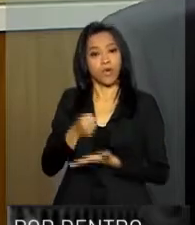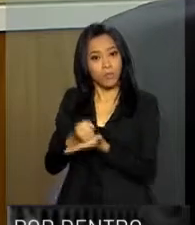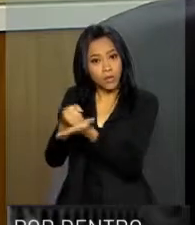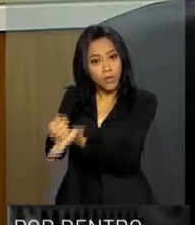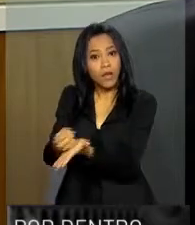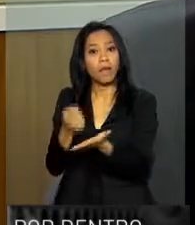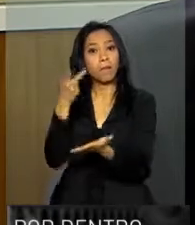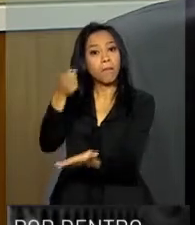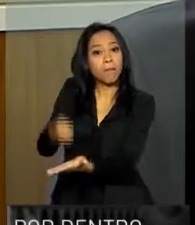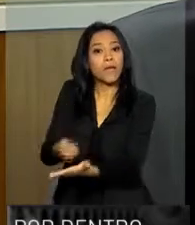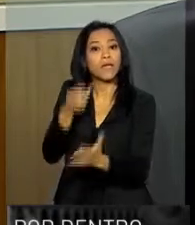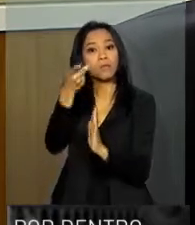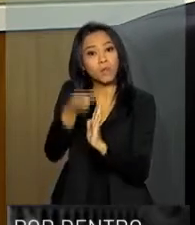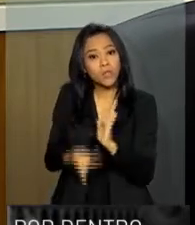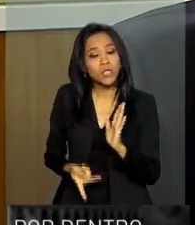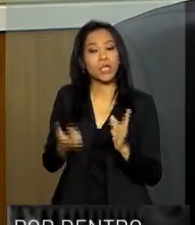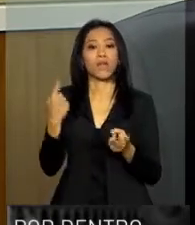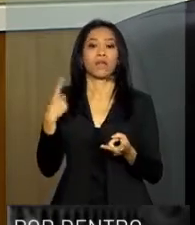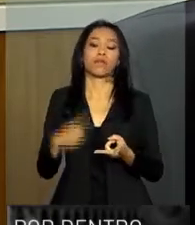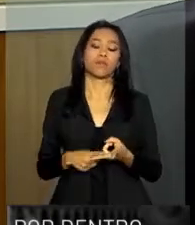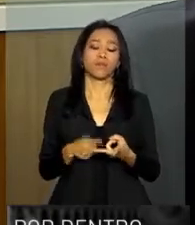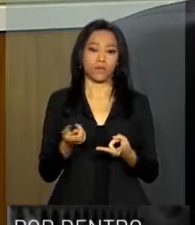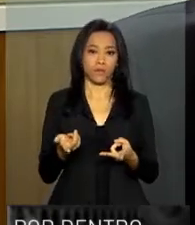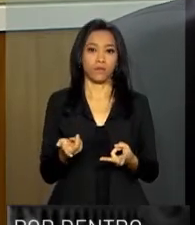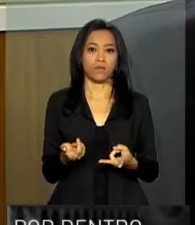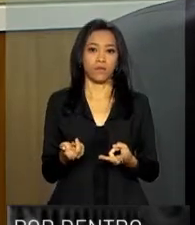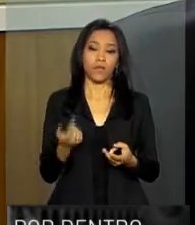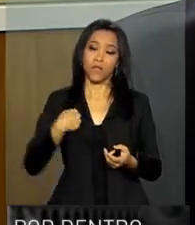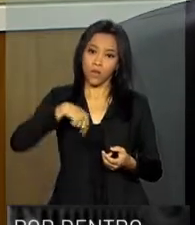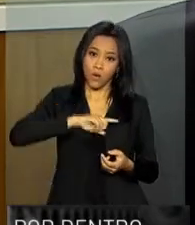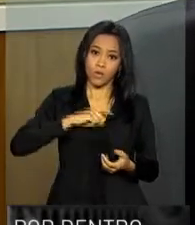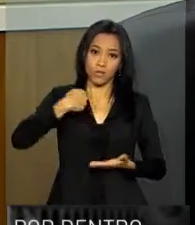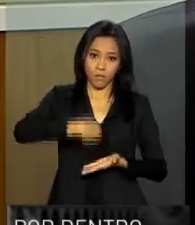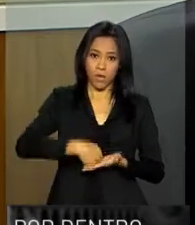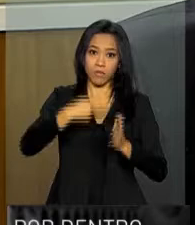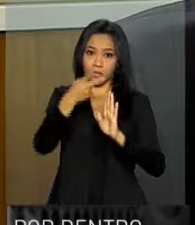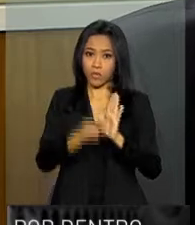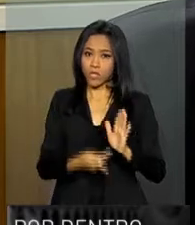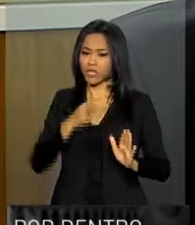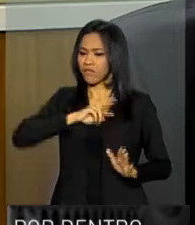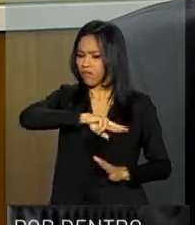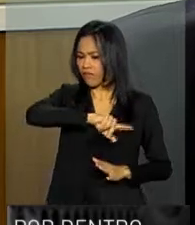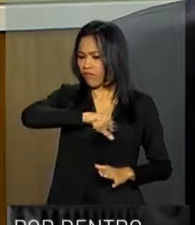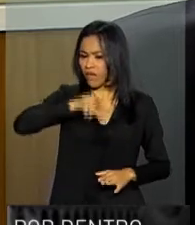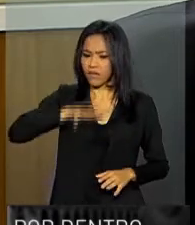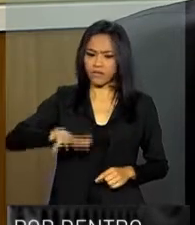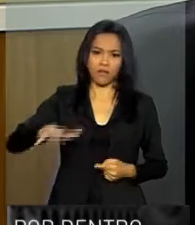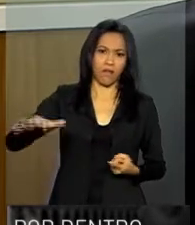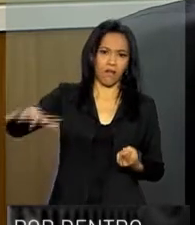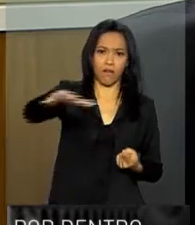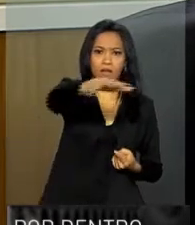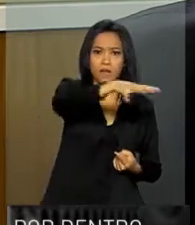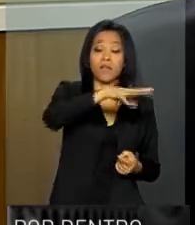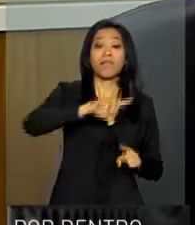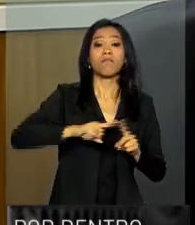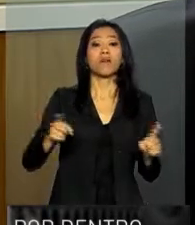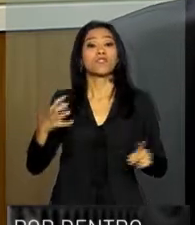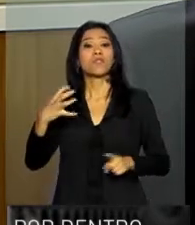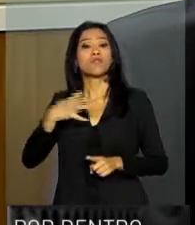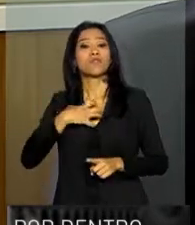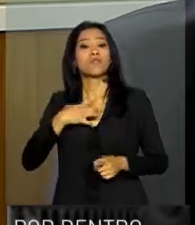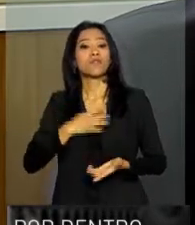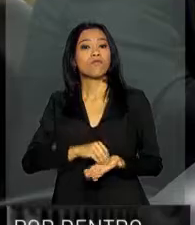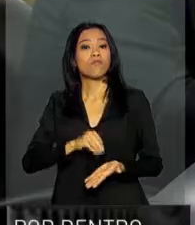projetos ajudando isso a pagar projetos nós pagamos projetos em várias áreas mas eu tenho sentido falta também de